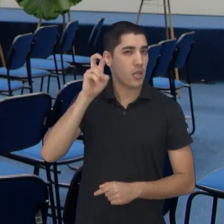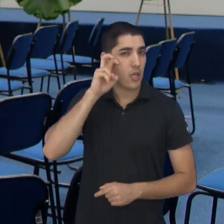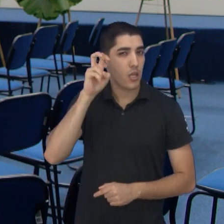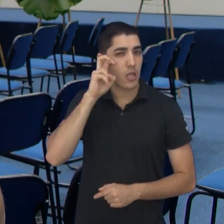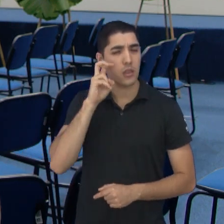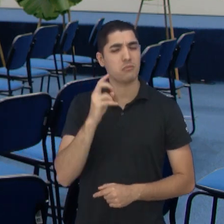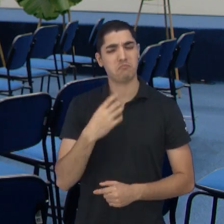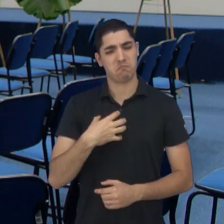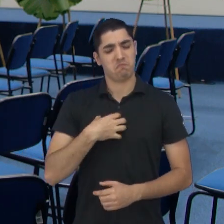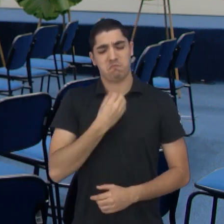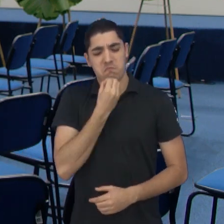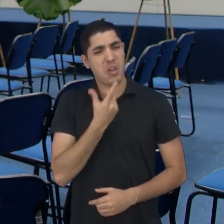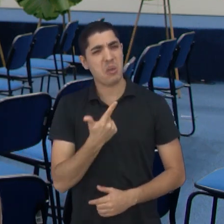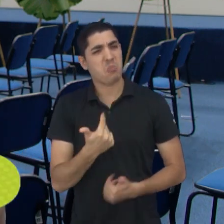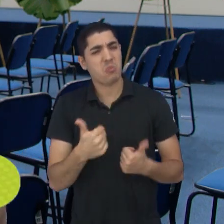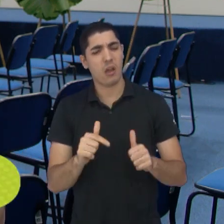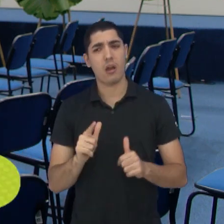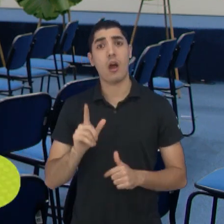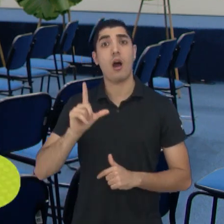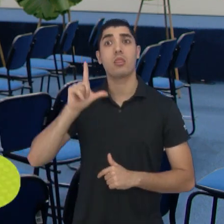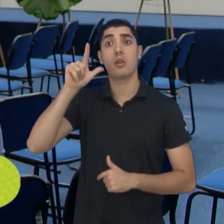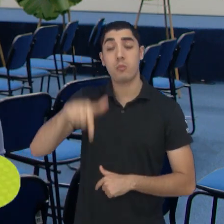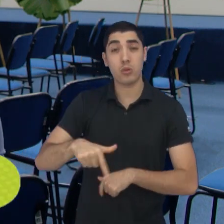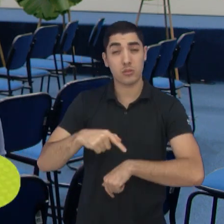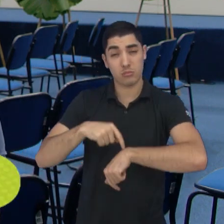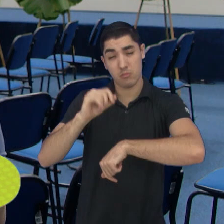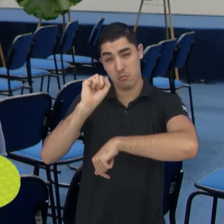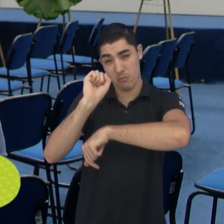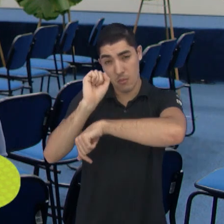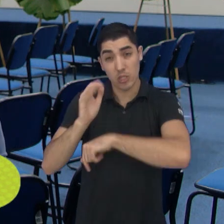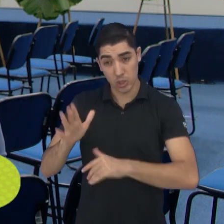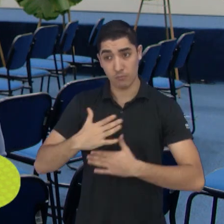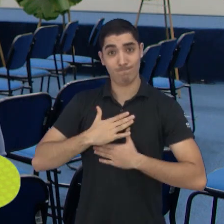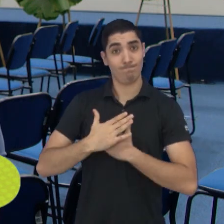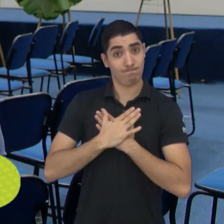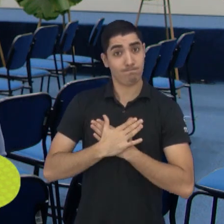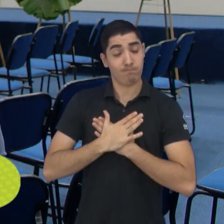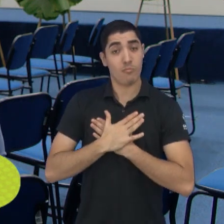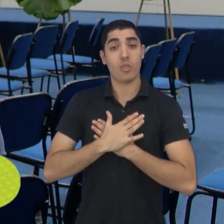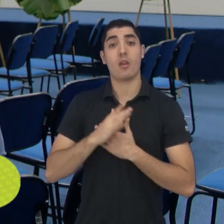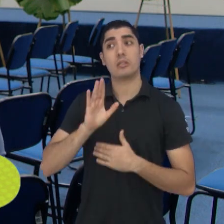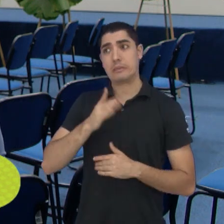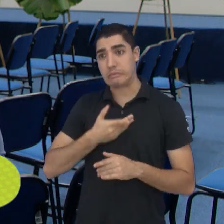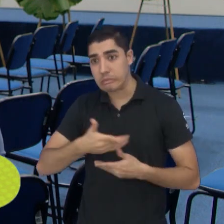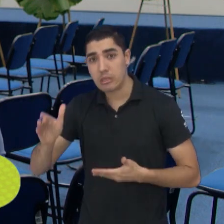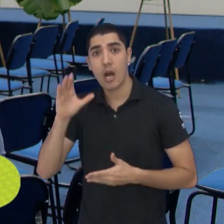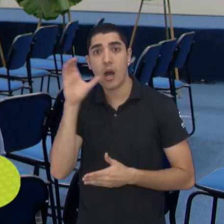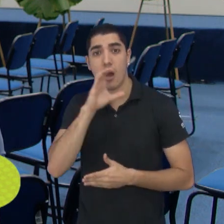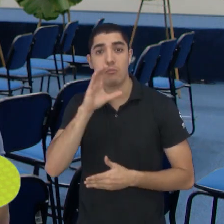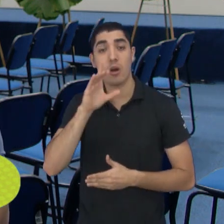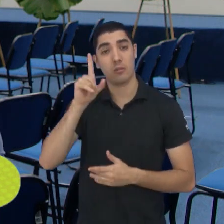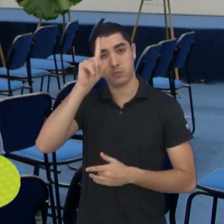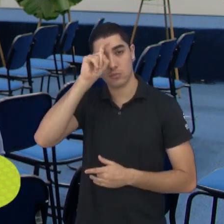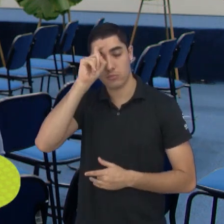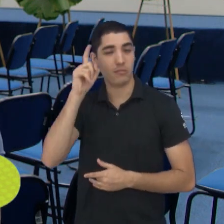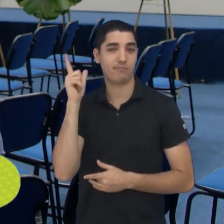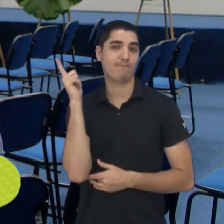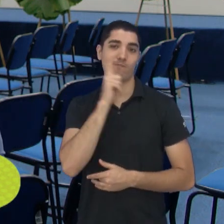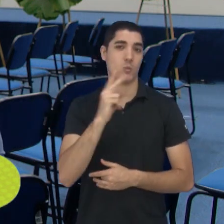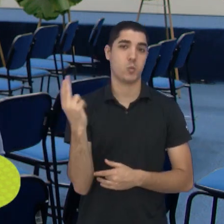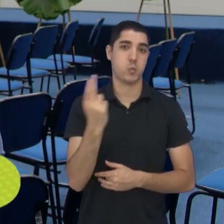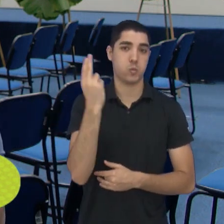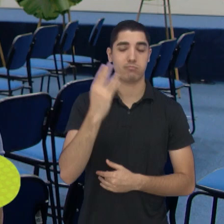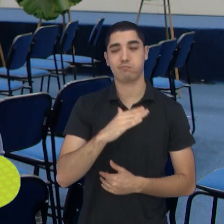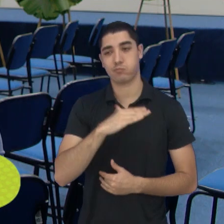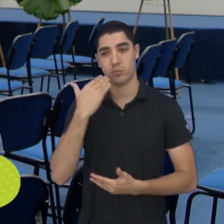a ser socorrido, foi reanimado, mas na madrugada de sexta não resistiu. Dr. Henrique Ferro foi um advogado